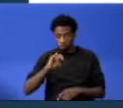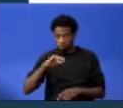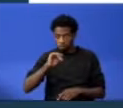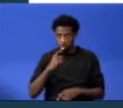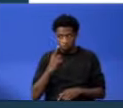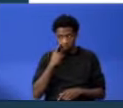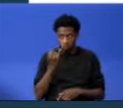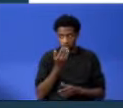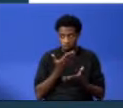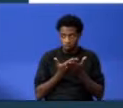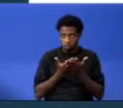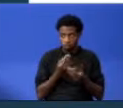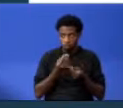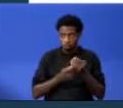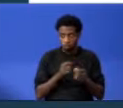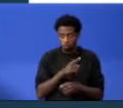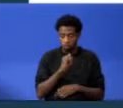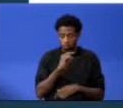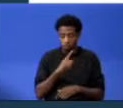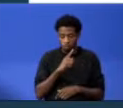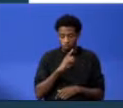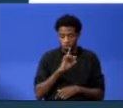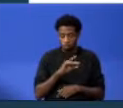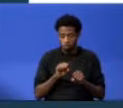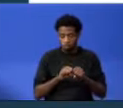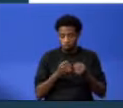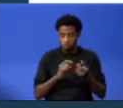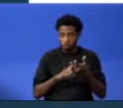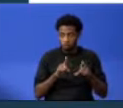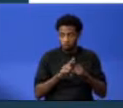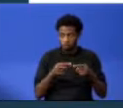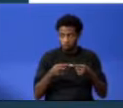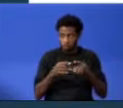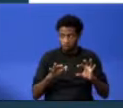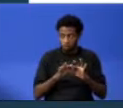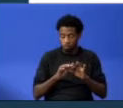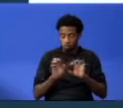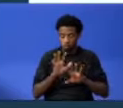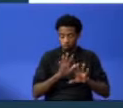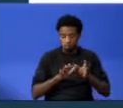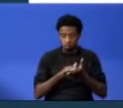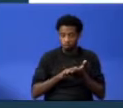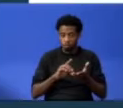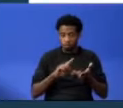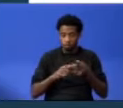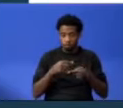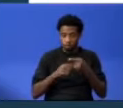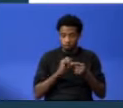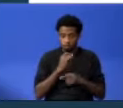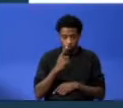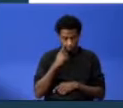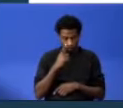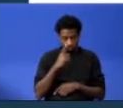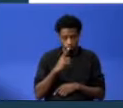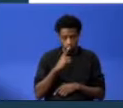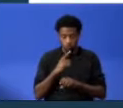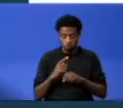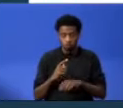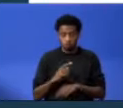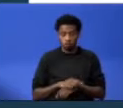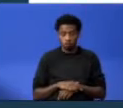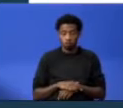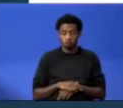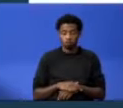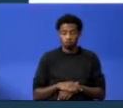que, basicamente, você tem apenas a quebra e ligação, sem movimentação. Na sequência, a saída do fosfato inorgânico